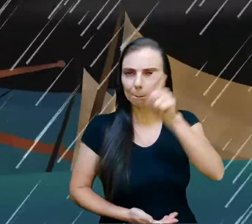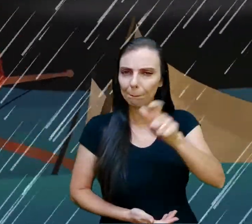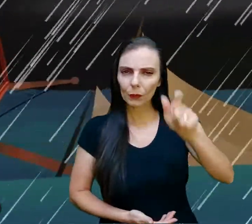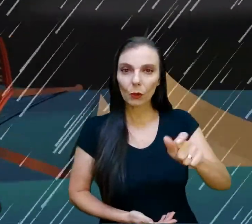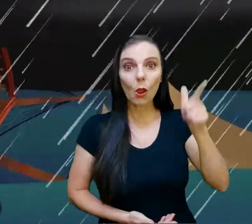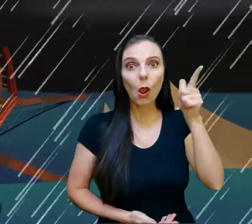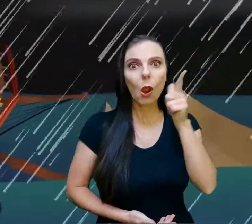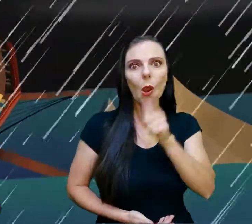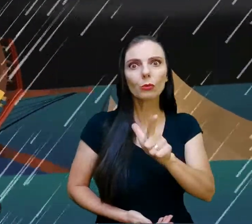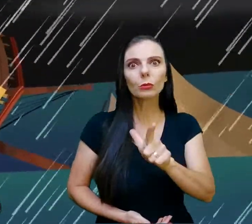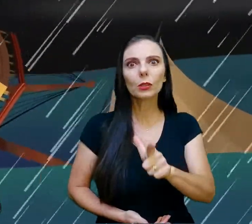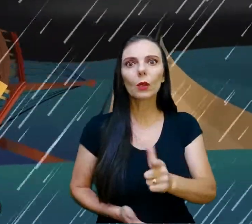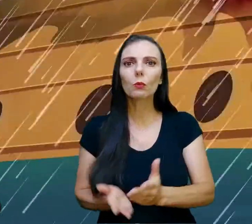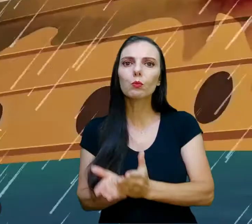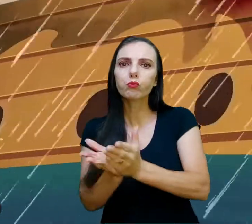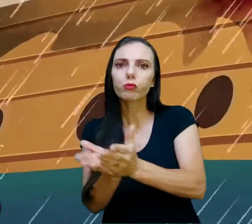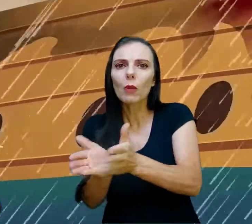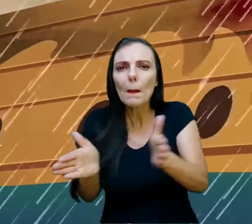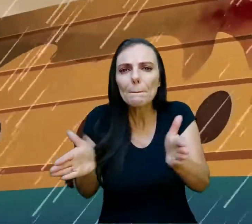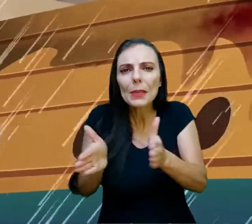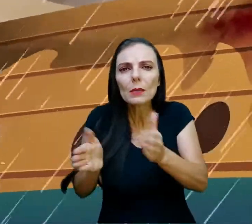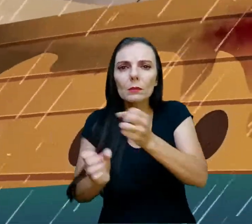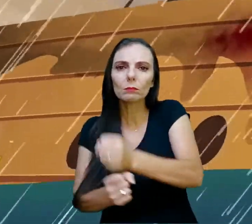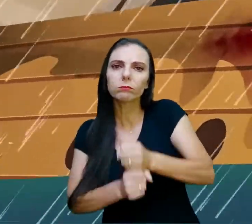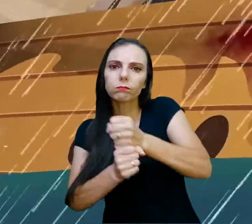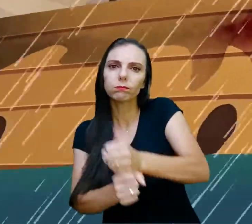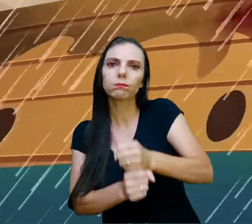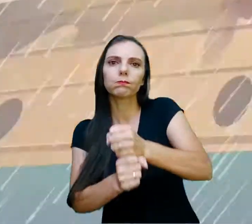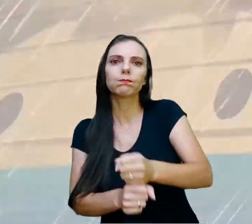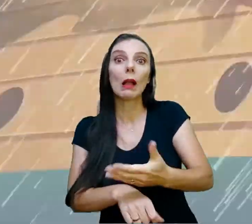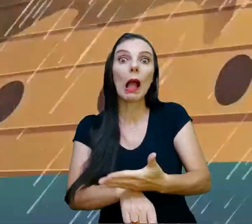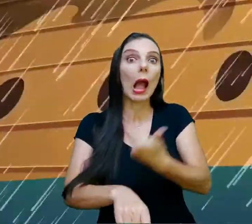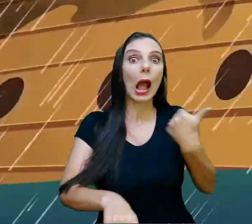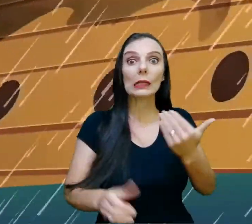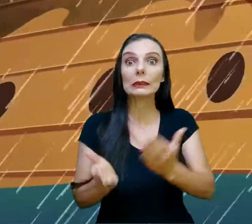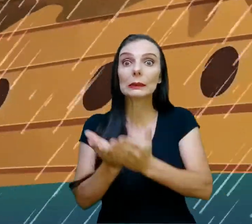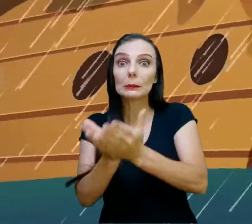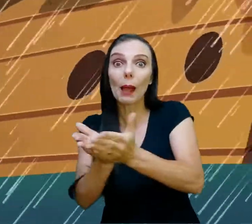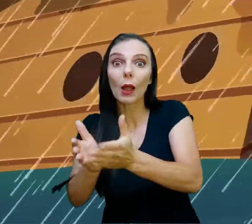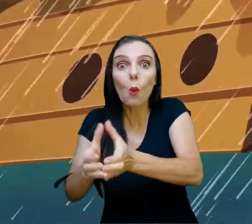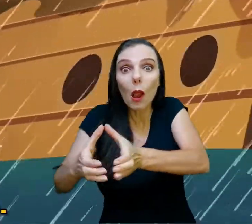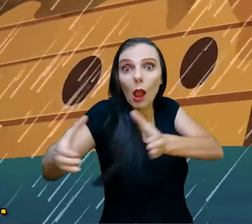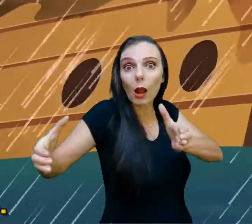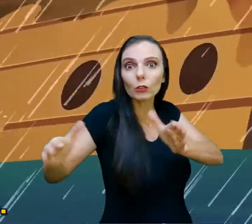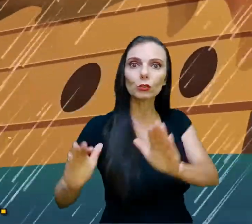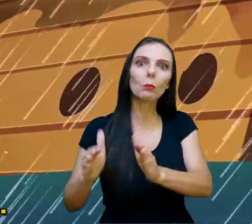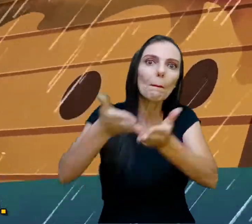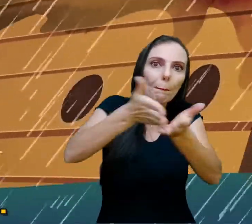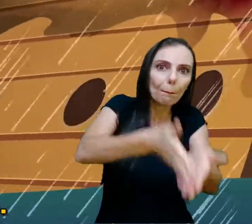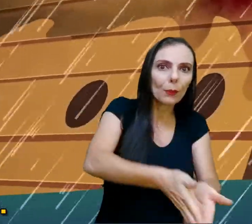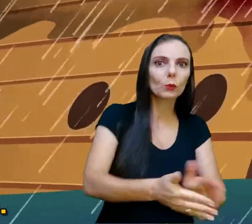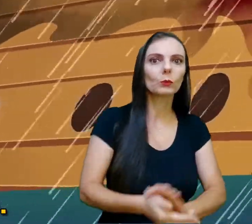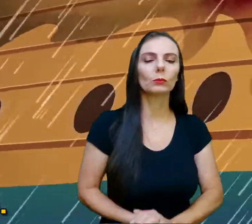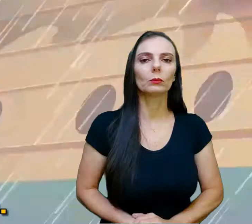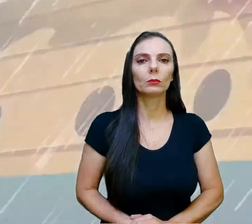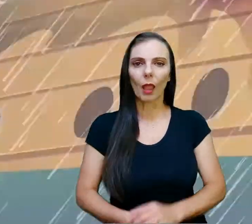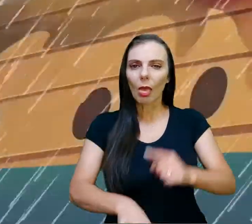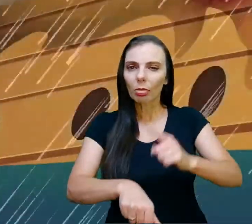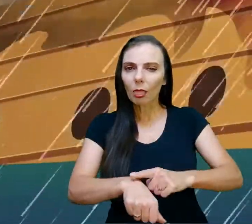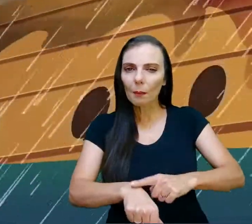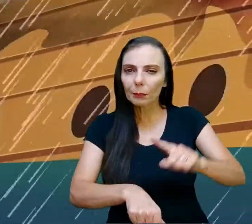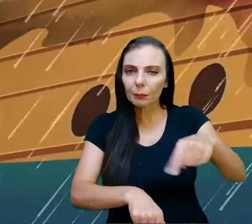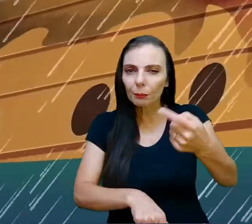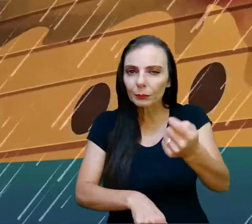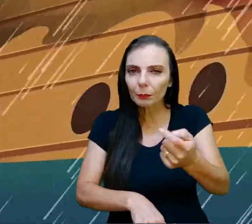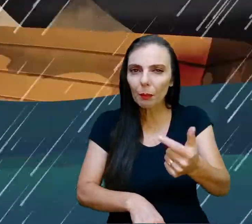e algumas outras pessoas da tripulação conseguiram colocar um barquinho a remo na água antes que o navio afundasse.